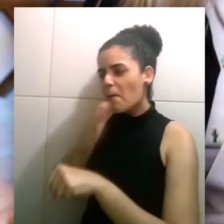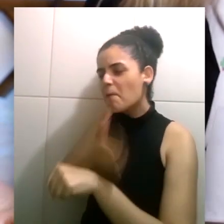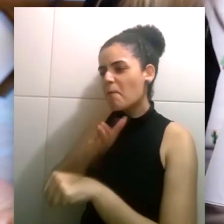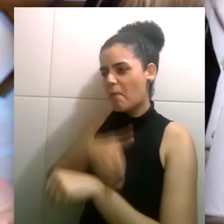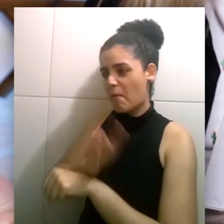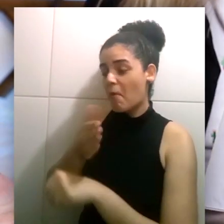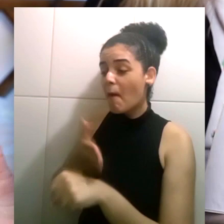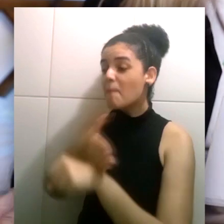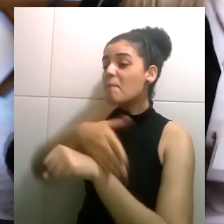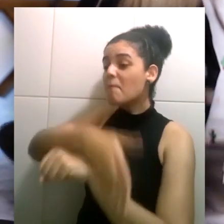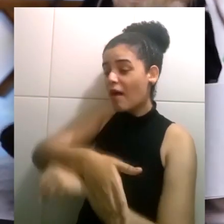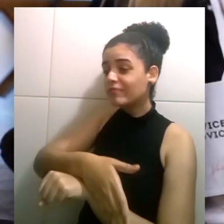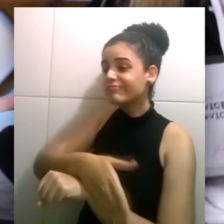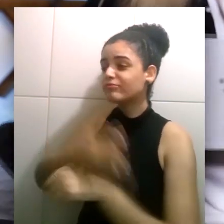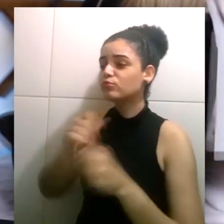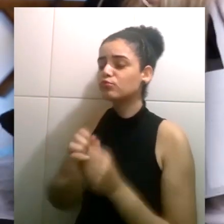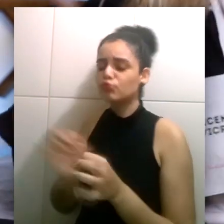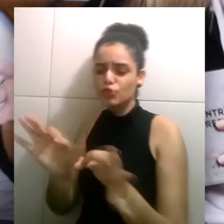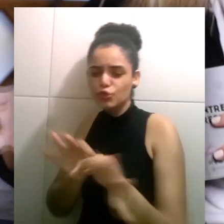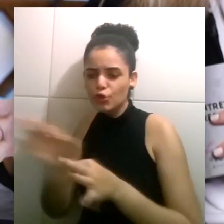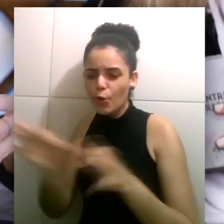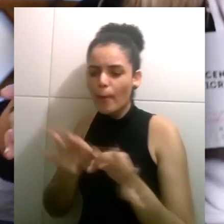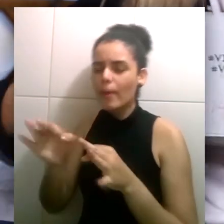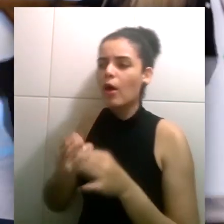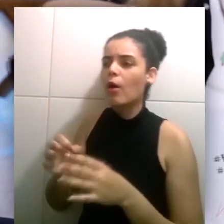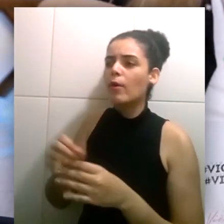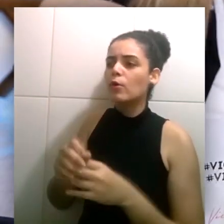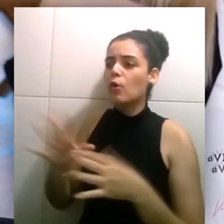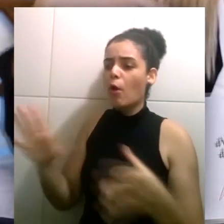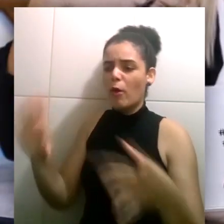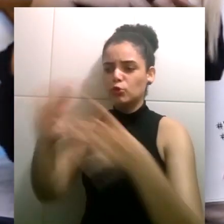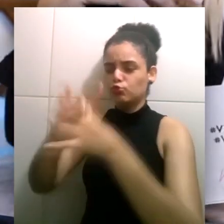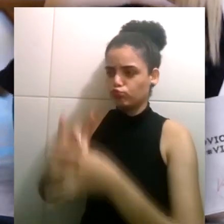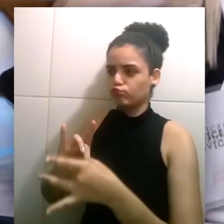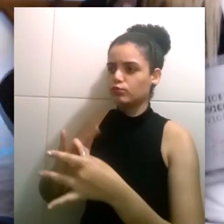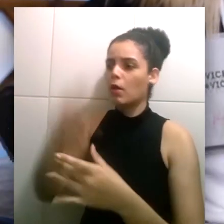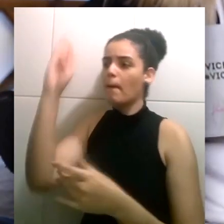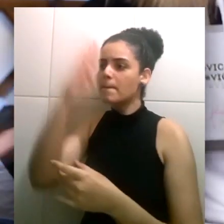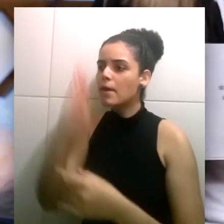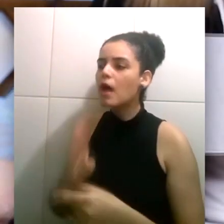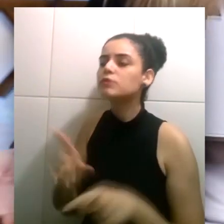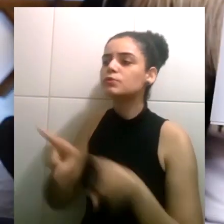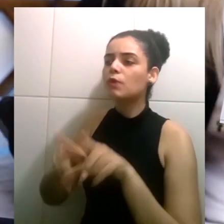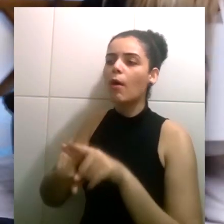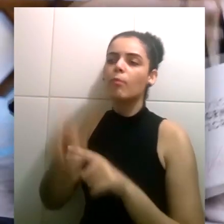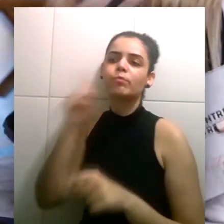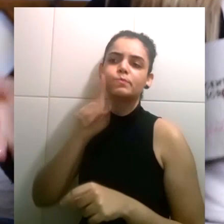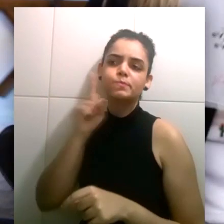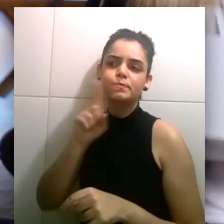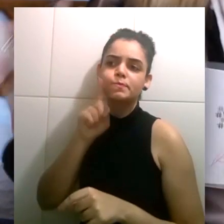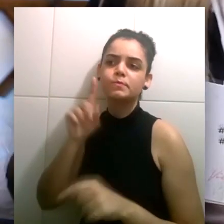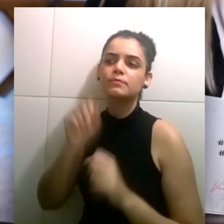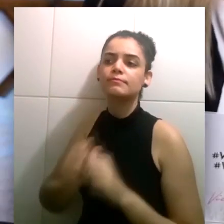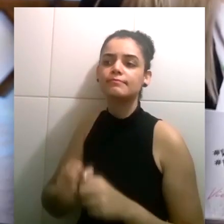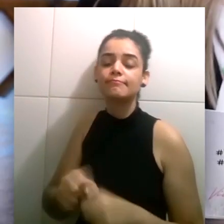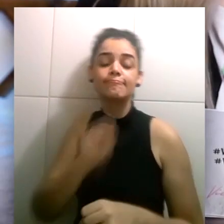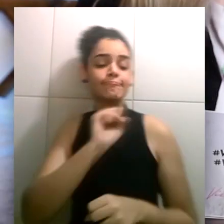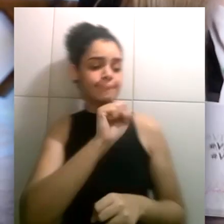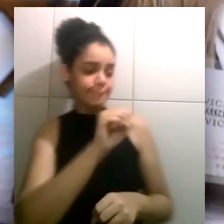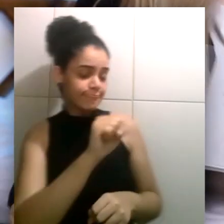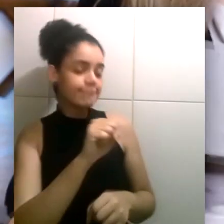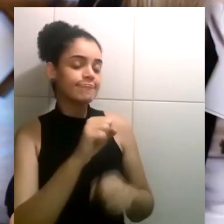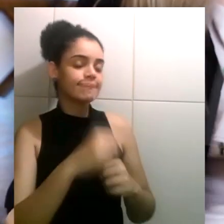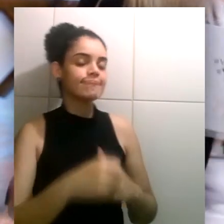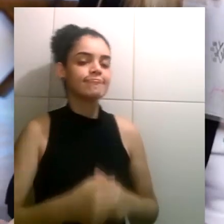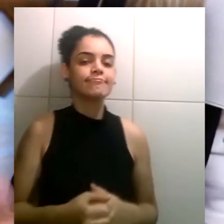participa muito dessa questão, né? Sim. De projetos misturando tanto o Brasil quanto os Estados Unidos, Sim. línguas, né? O inglês e